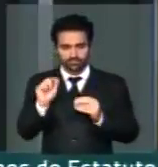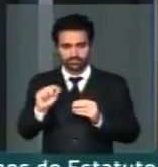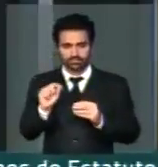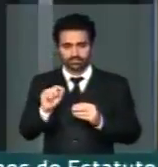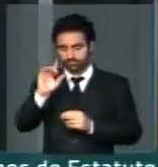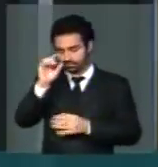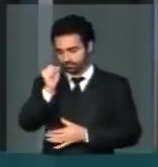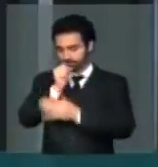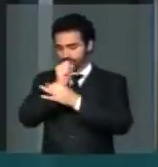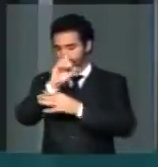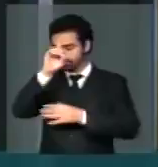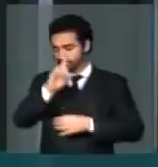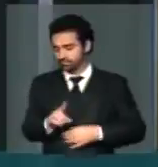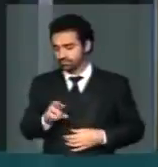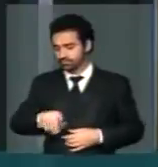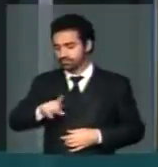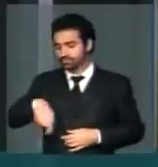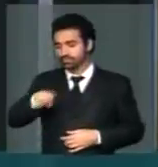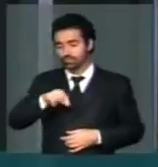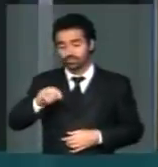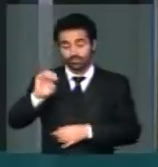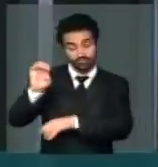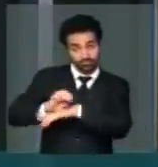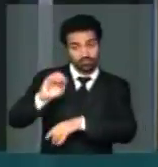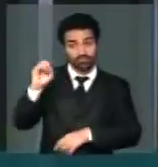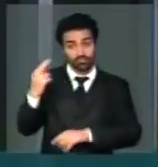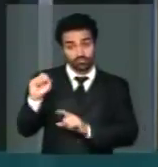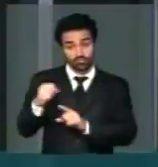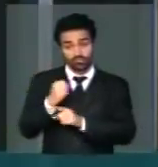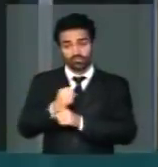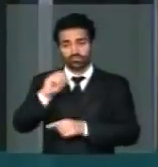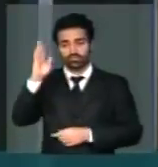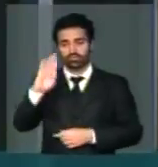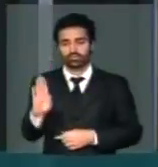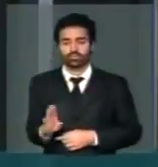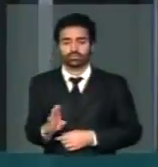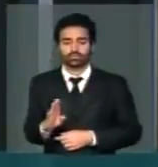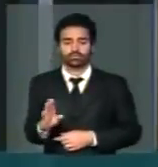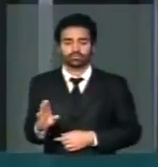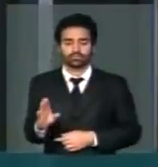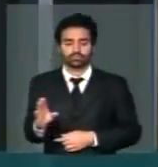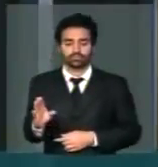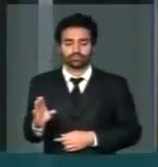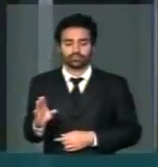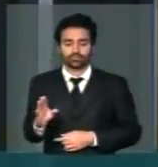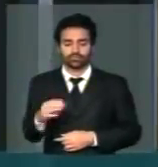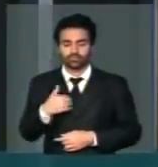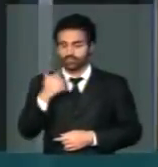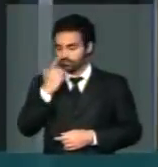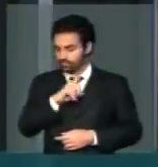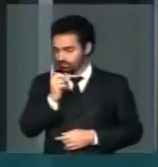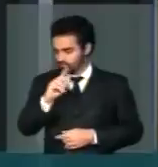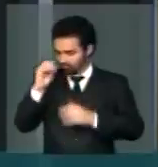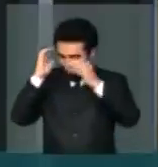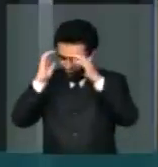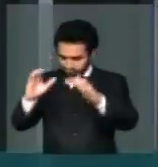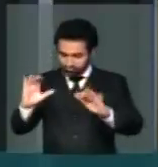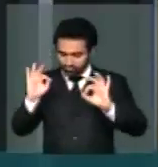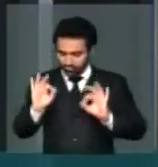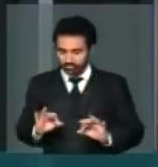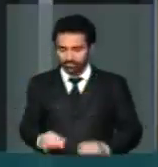direitos não é algo que o Estado e a sociedade brasileira tenha conseguido garantir a